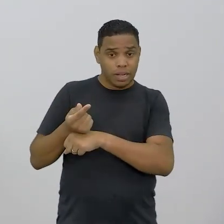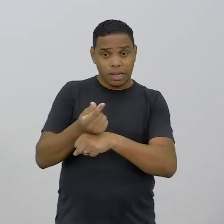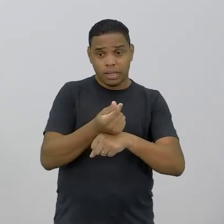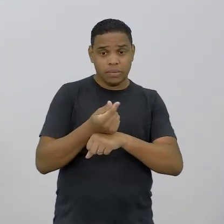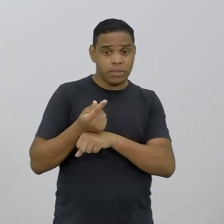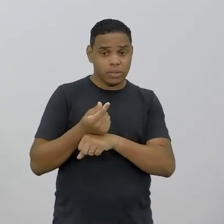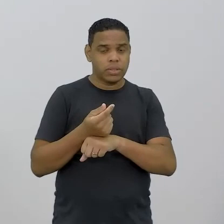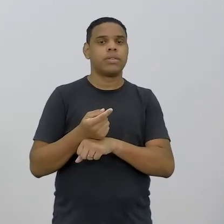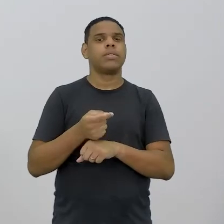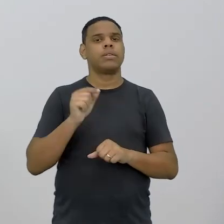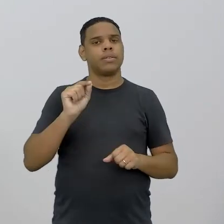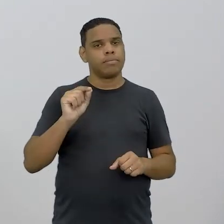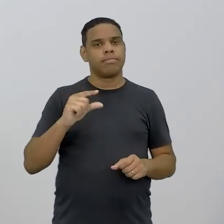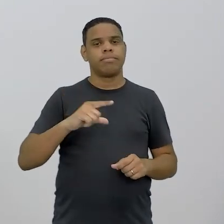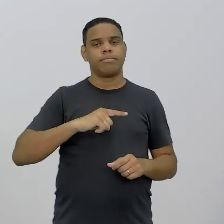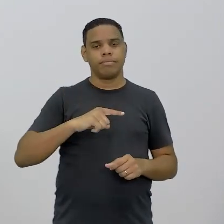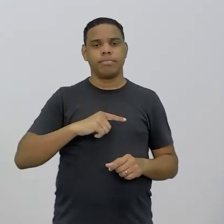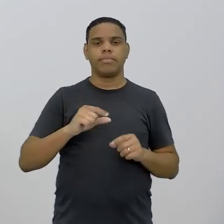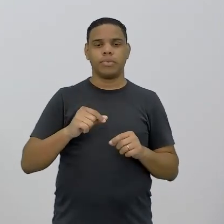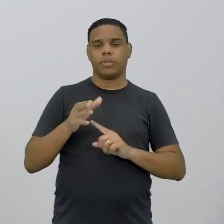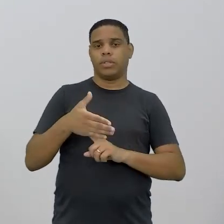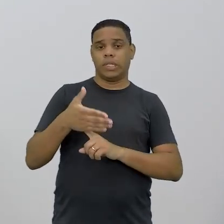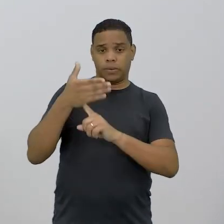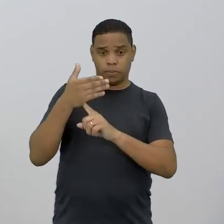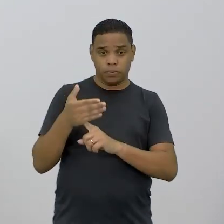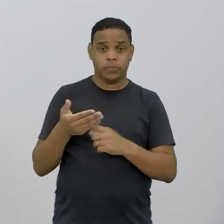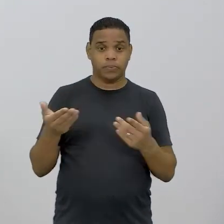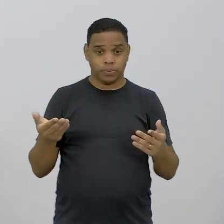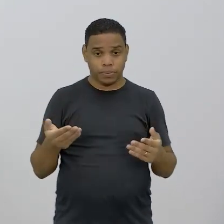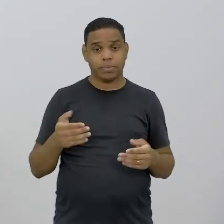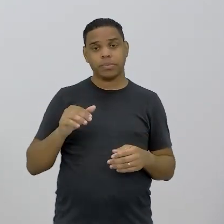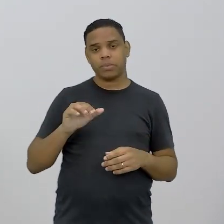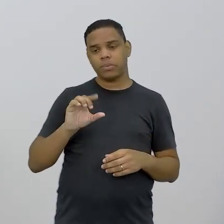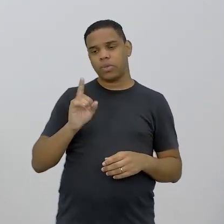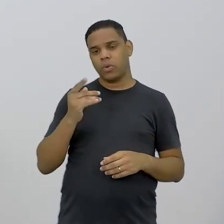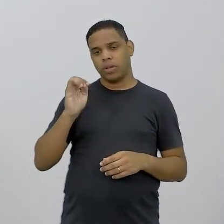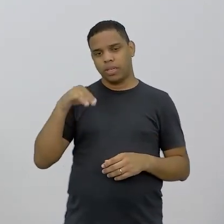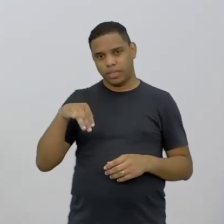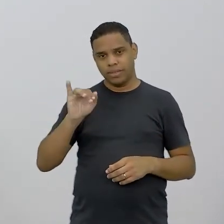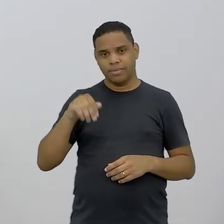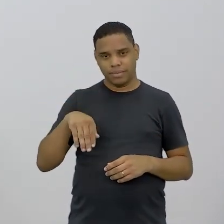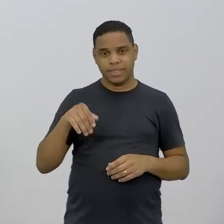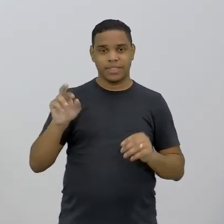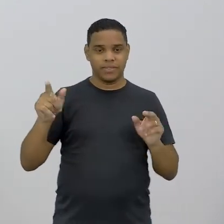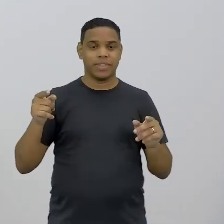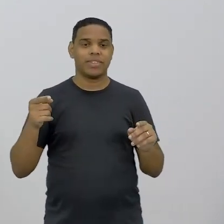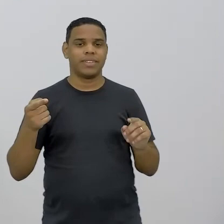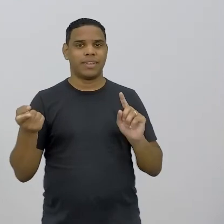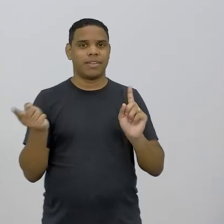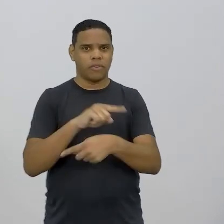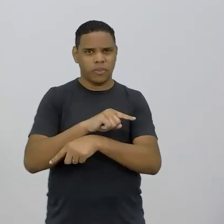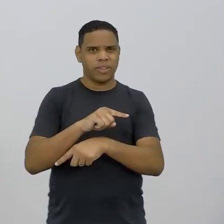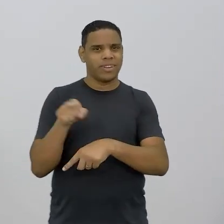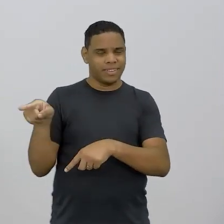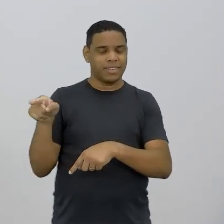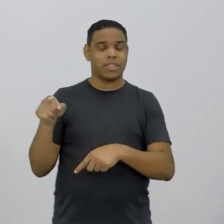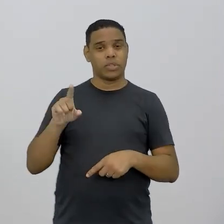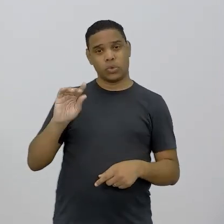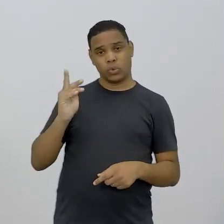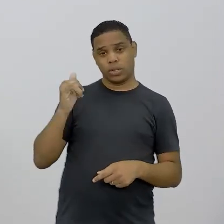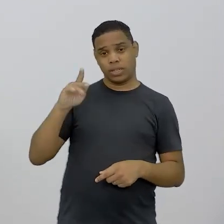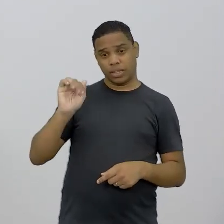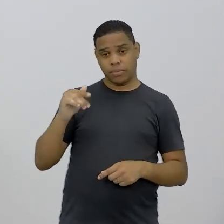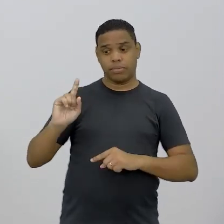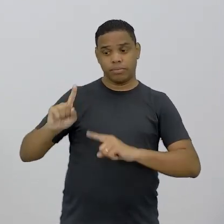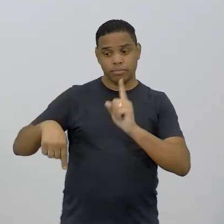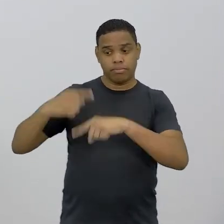isso tem a presença muito importante da tecnologia. Então, para o Durkheim, é o contrário do Marx nesse sentido. Para o Durkheim, esse